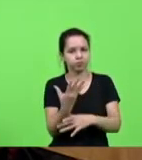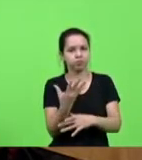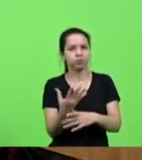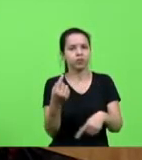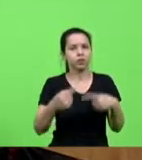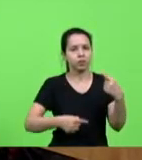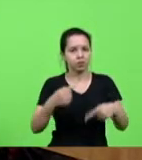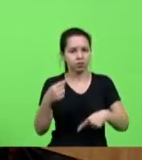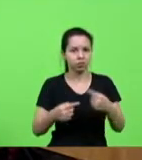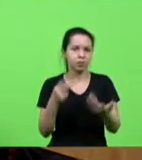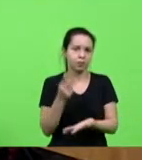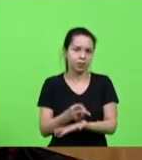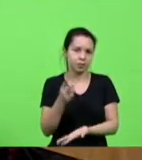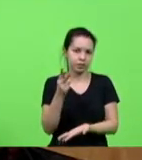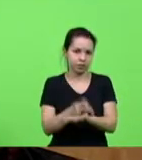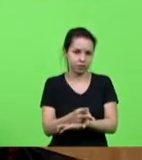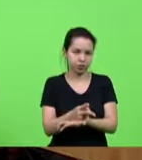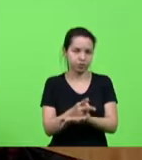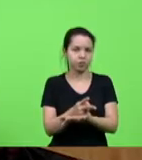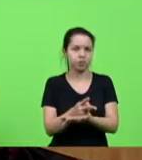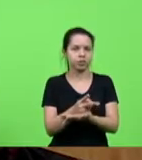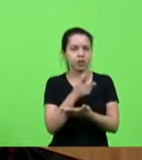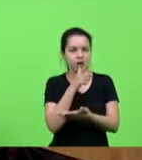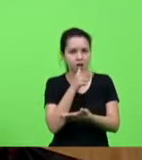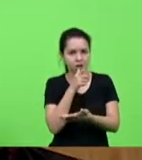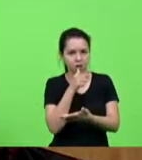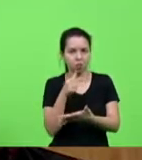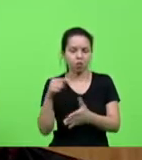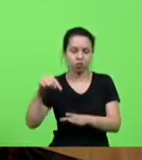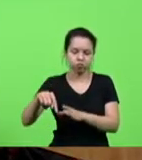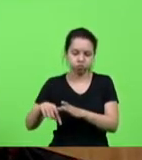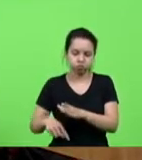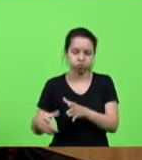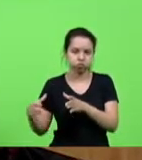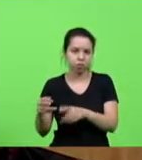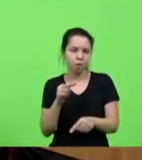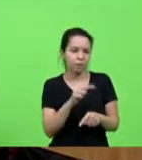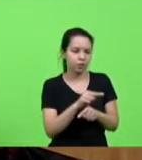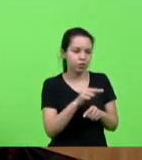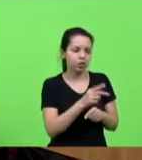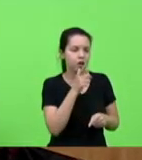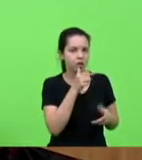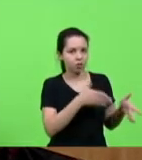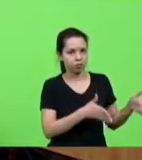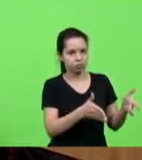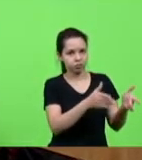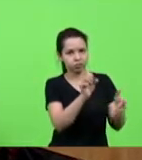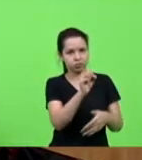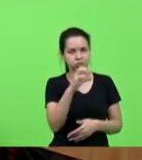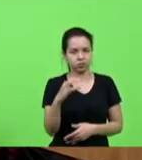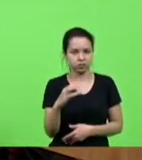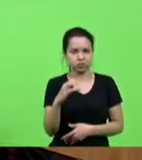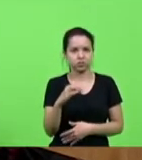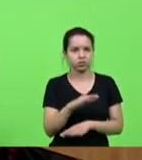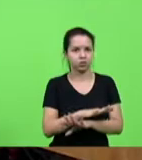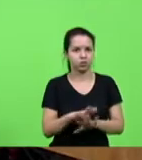política permanente de reservação de água e proteção de fontes em Santa Catarina. Era isso,